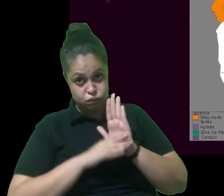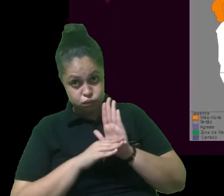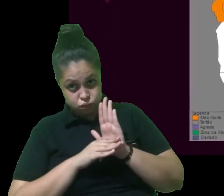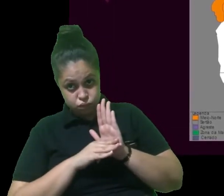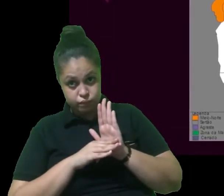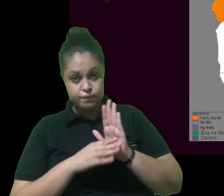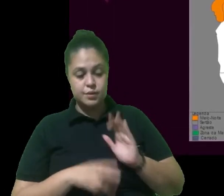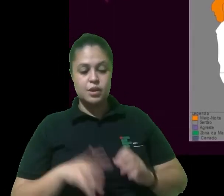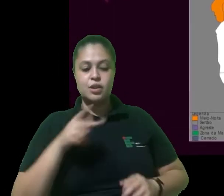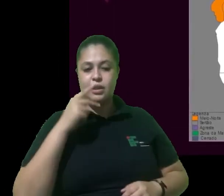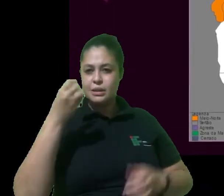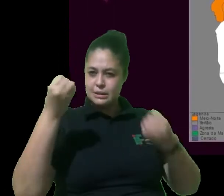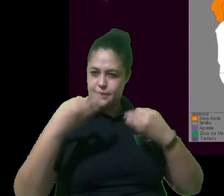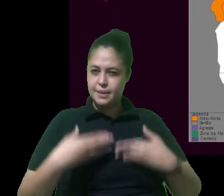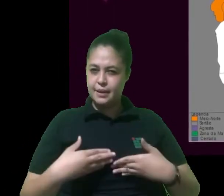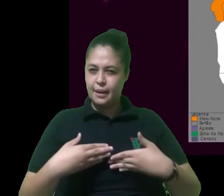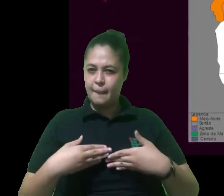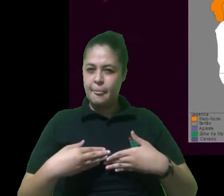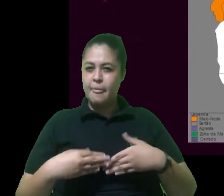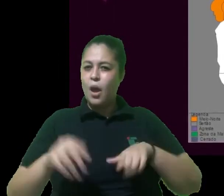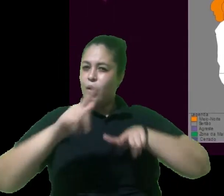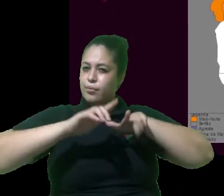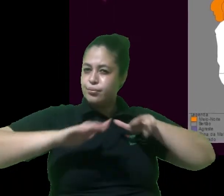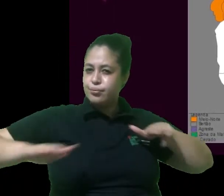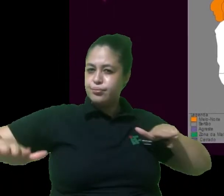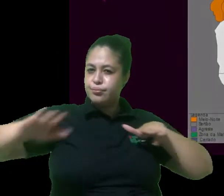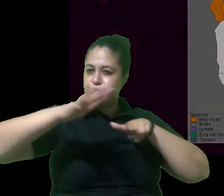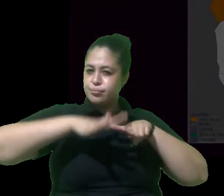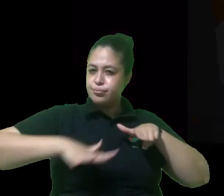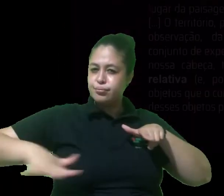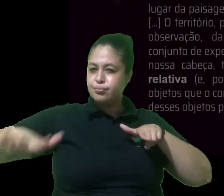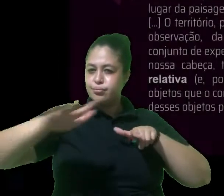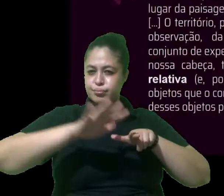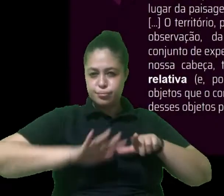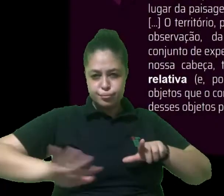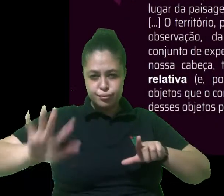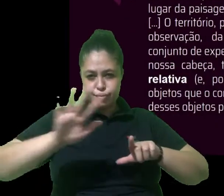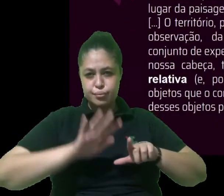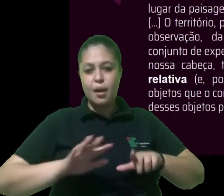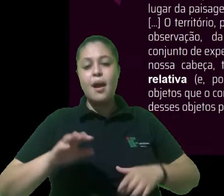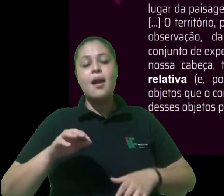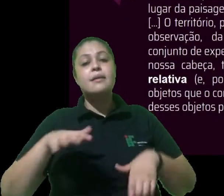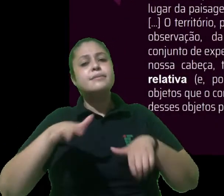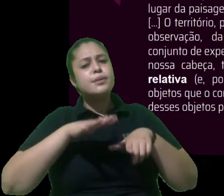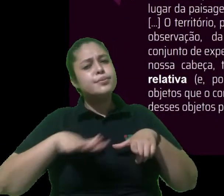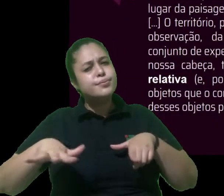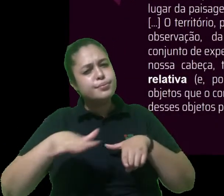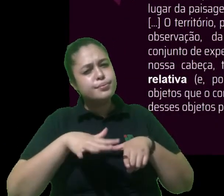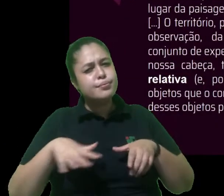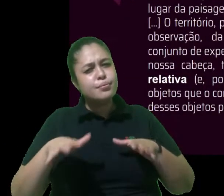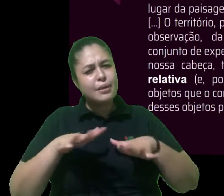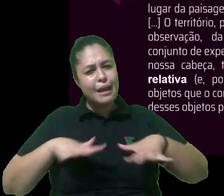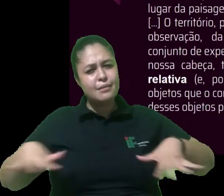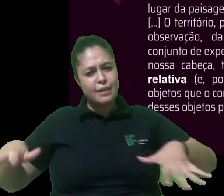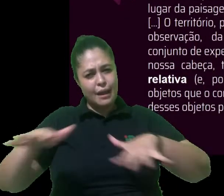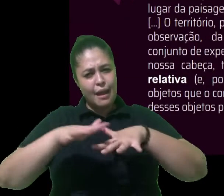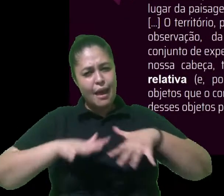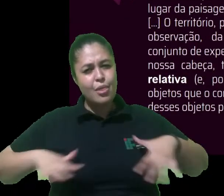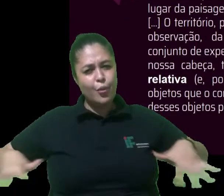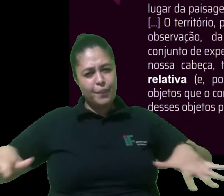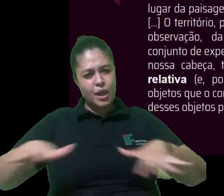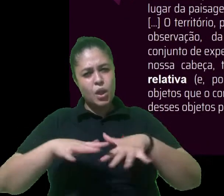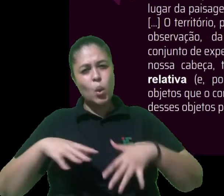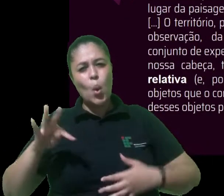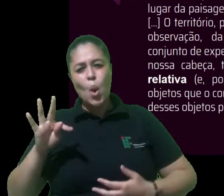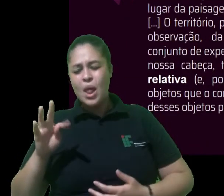já falei um pouco para vocês, é o do território. O território, área de domínio, não